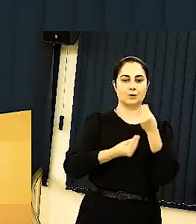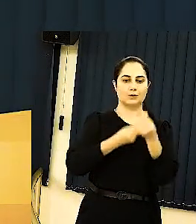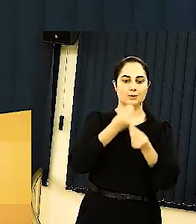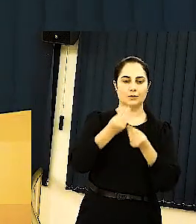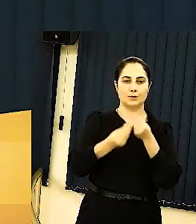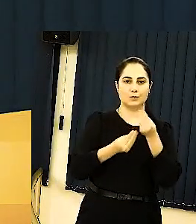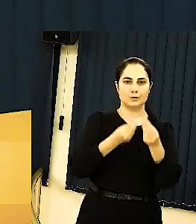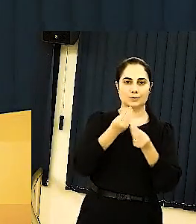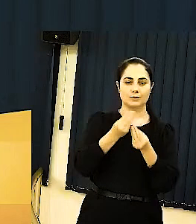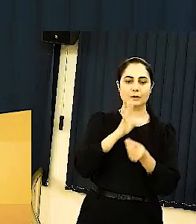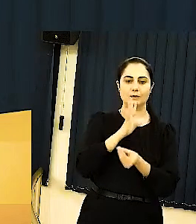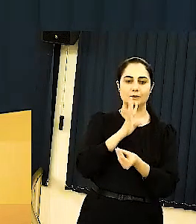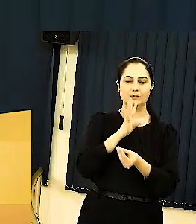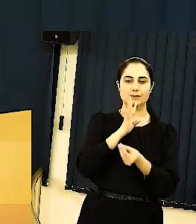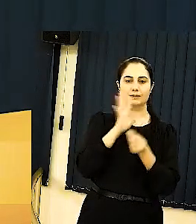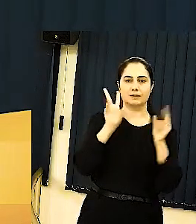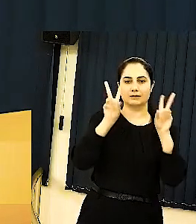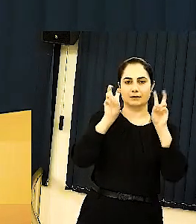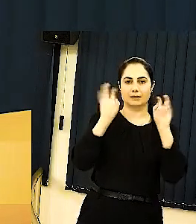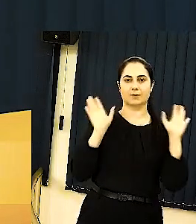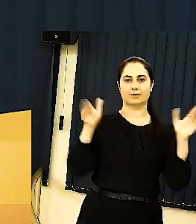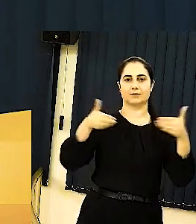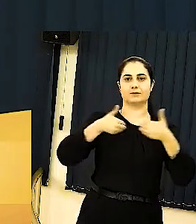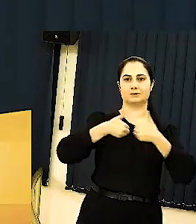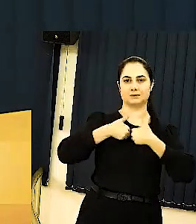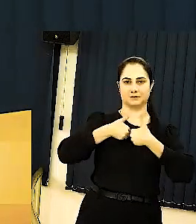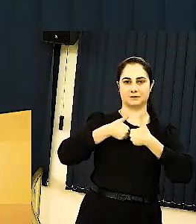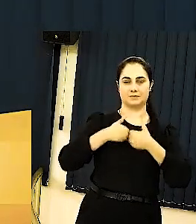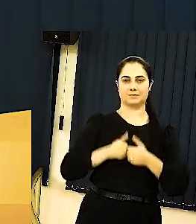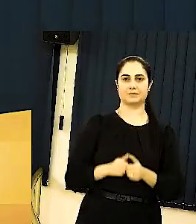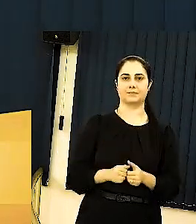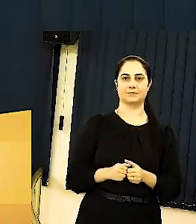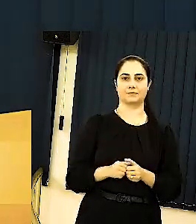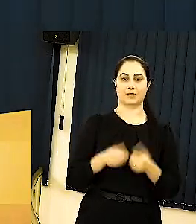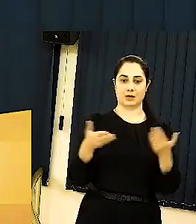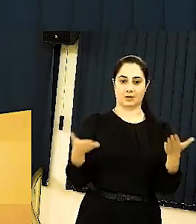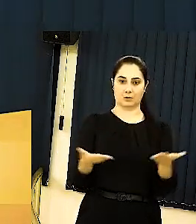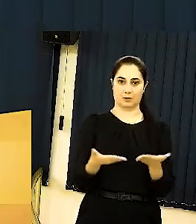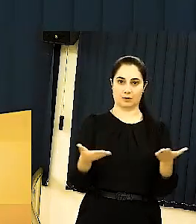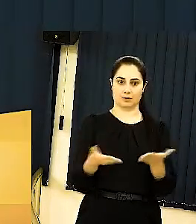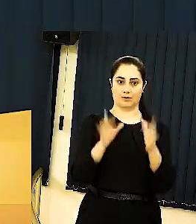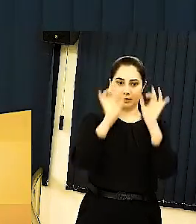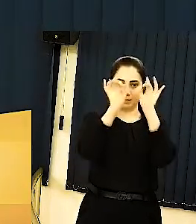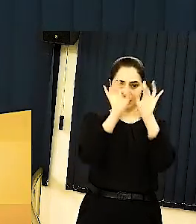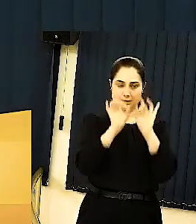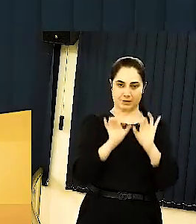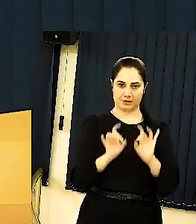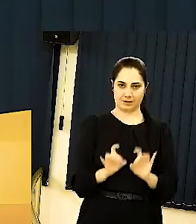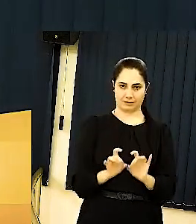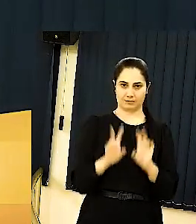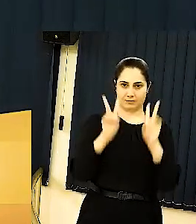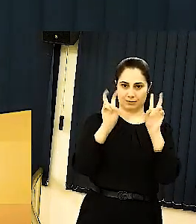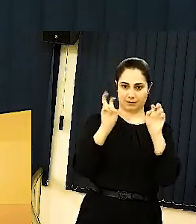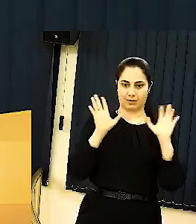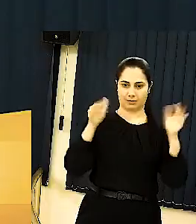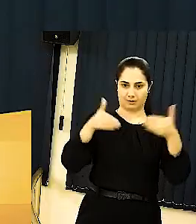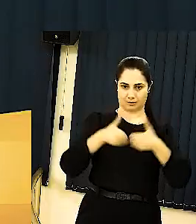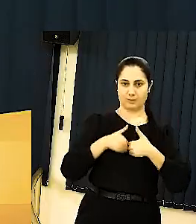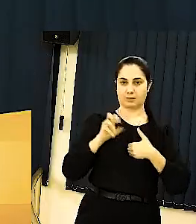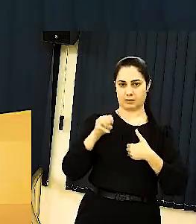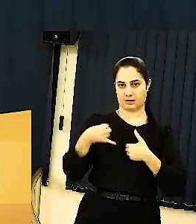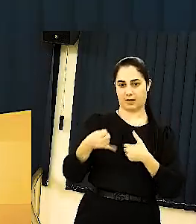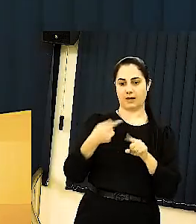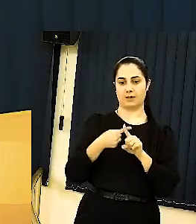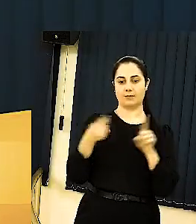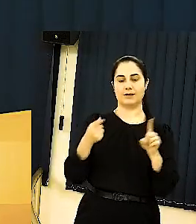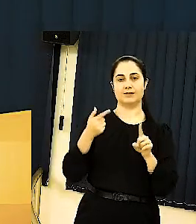de como conhecer um pouco mais sobre o autismo. Hoje eu não vou falar especificamente de autismo, vou falar de autismo, mas eu vou